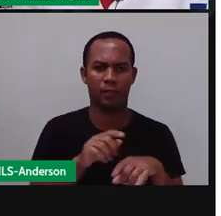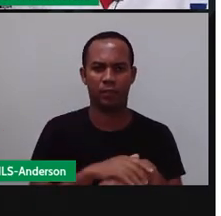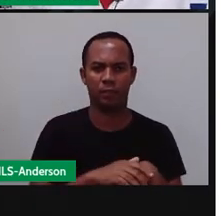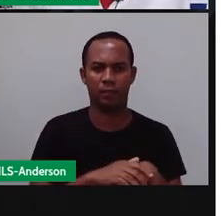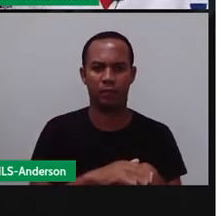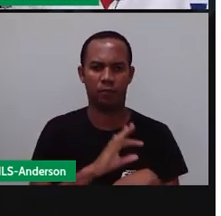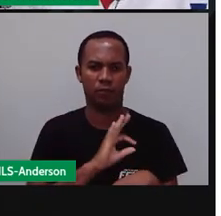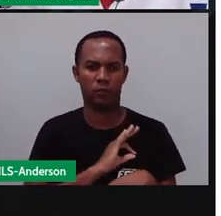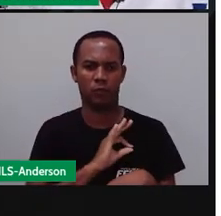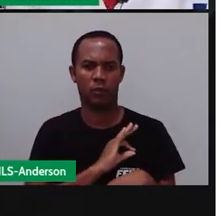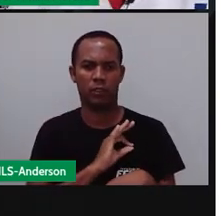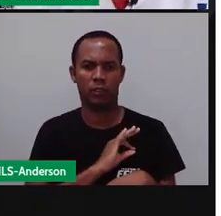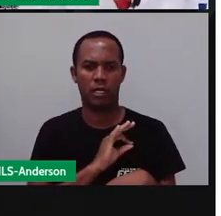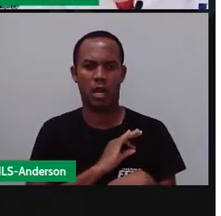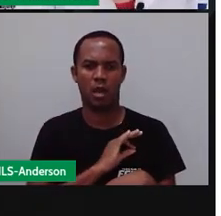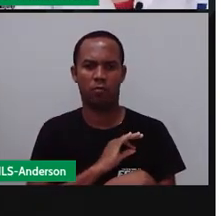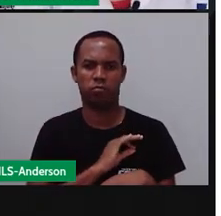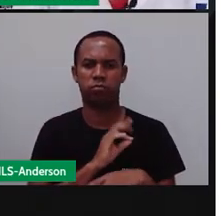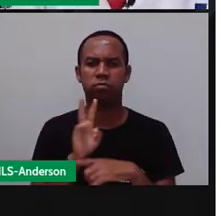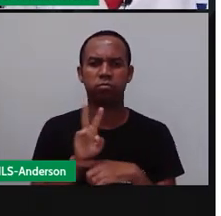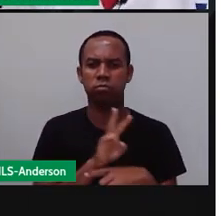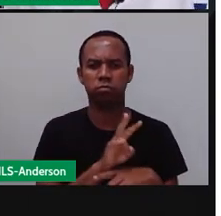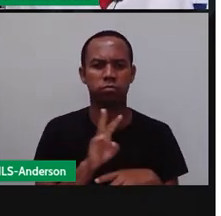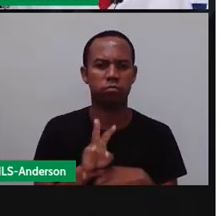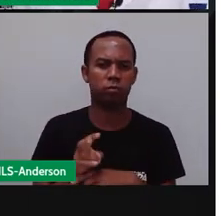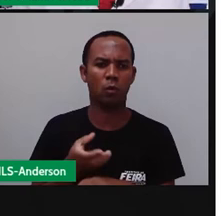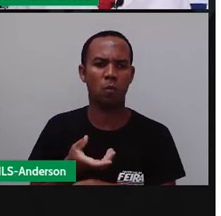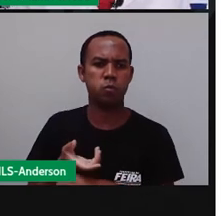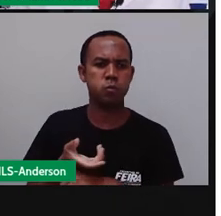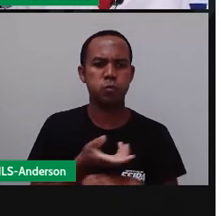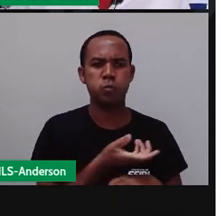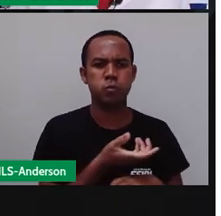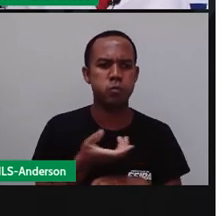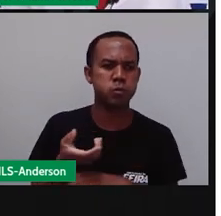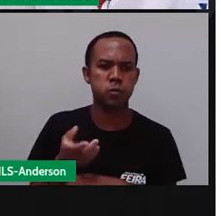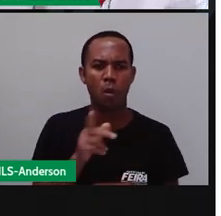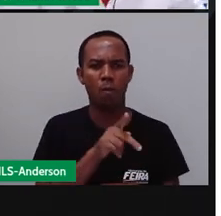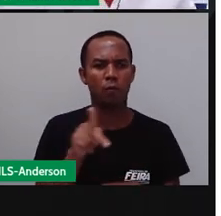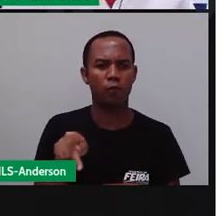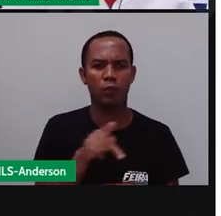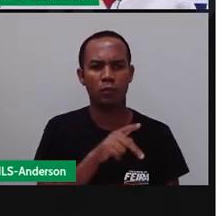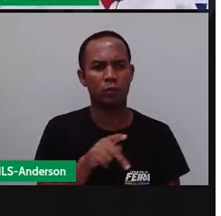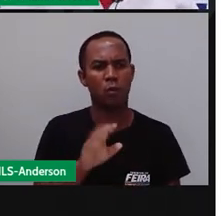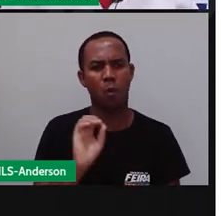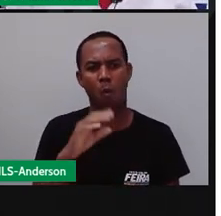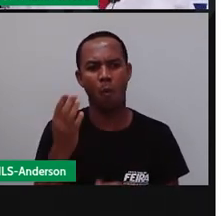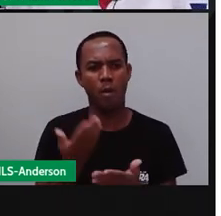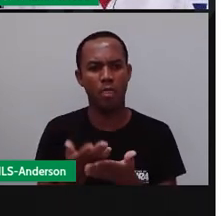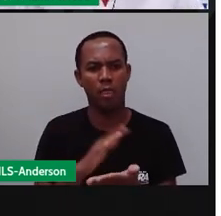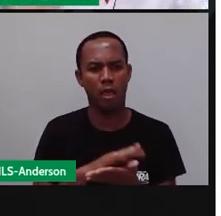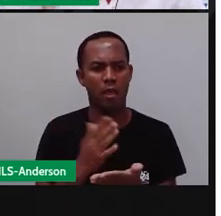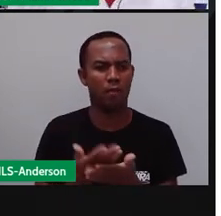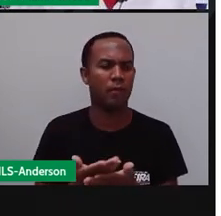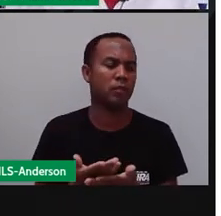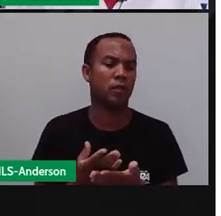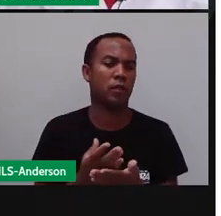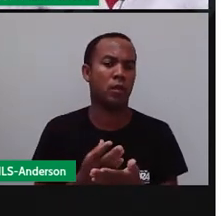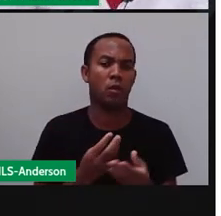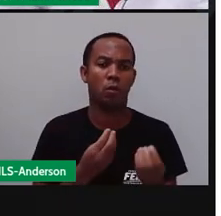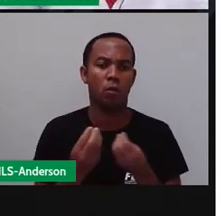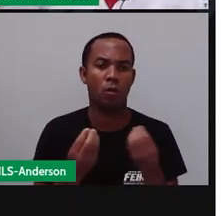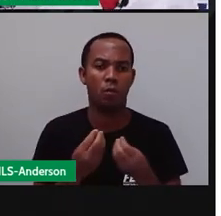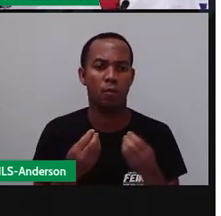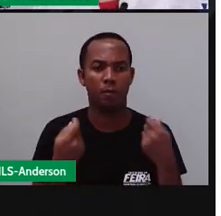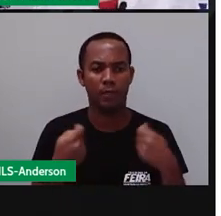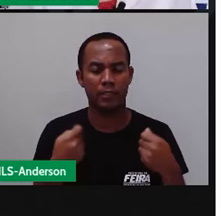um policial, tá? Não basta ser um bombeiro, não basta ser um professor. Não basta ser o intérprete, você tem que ser o melhor intérprete,